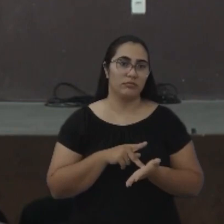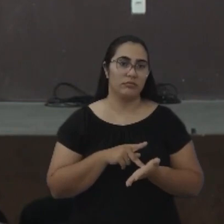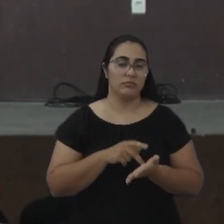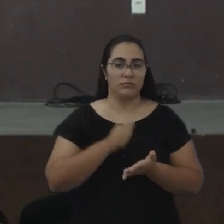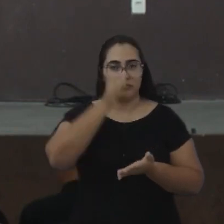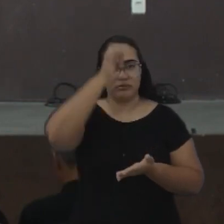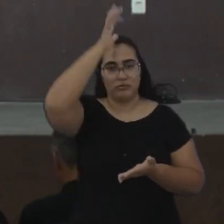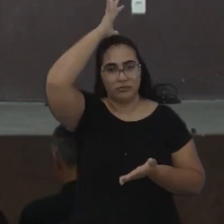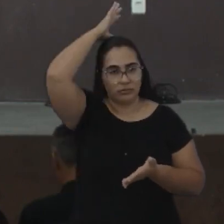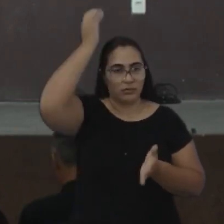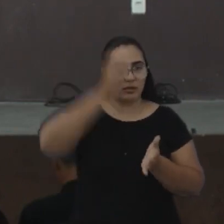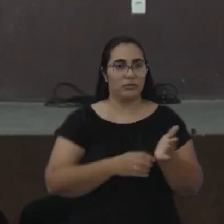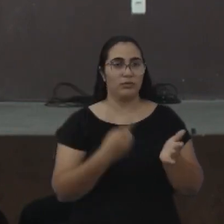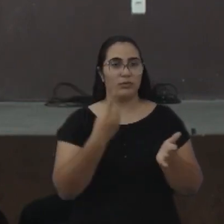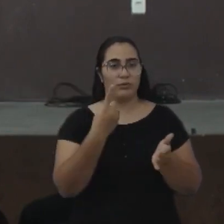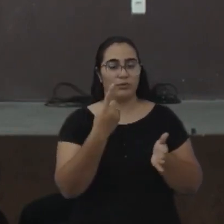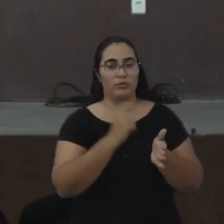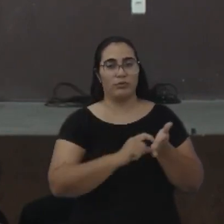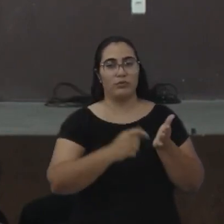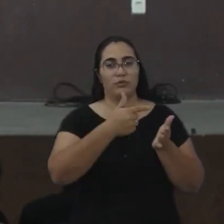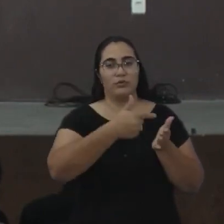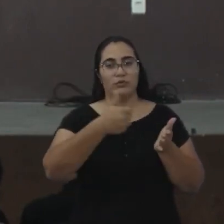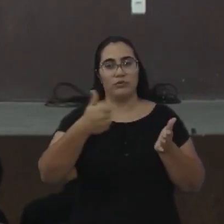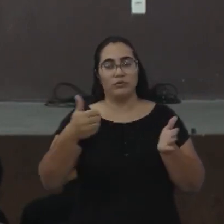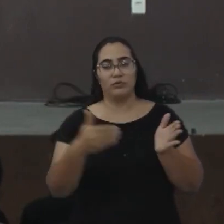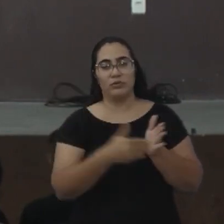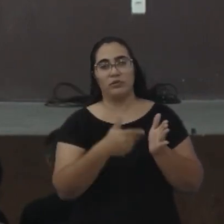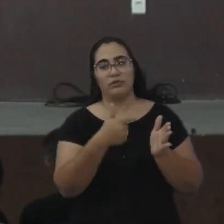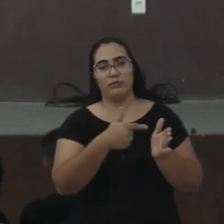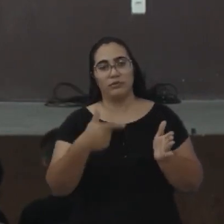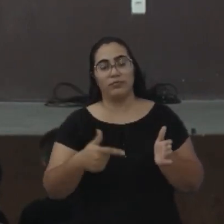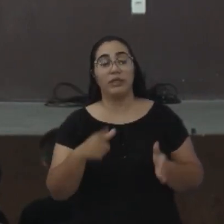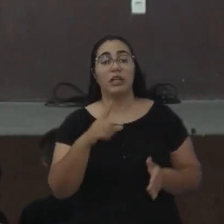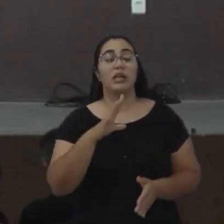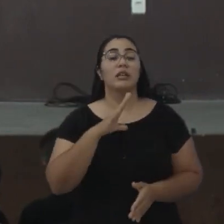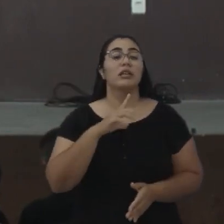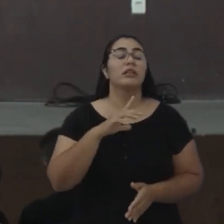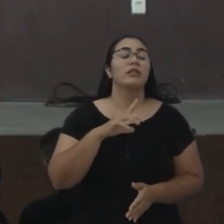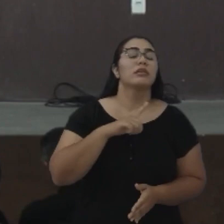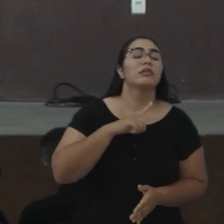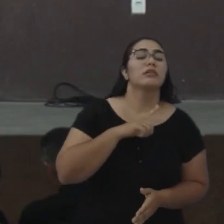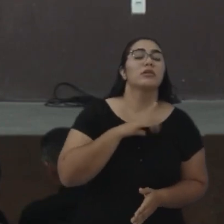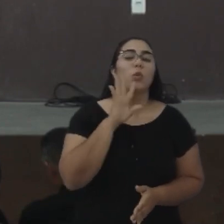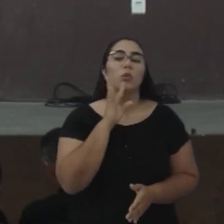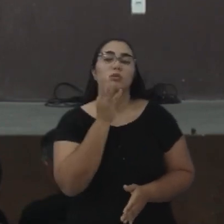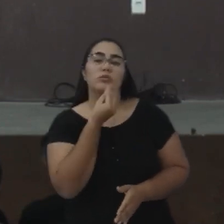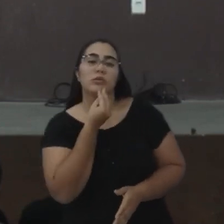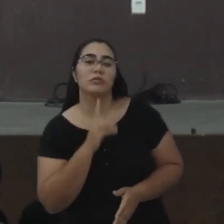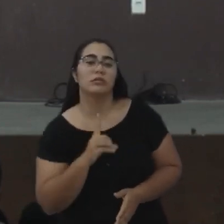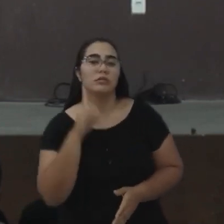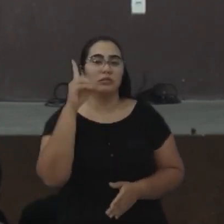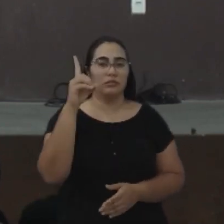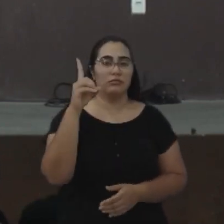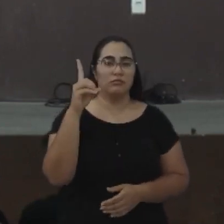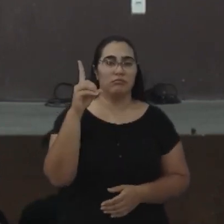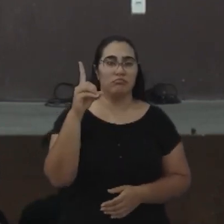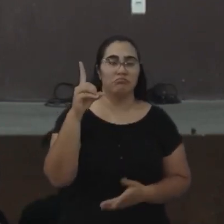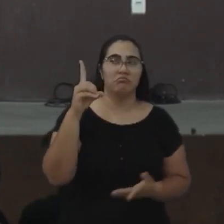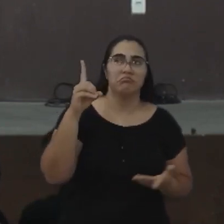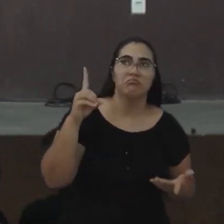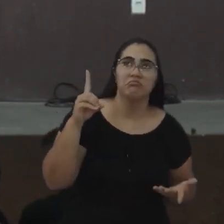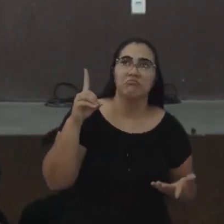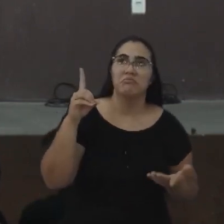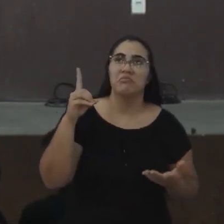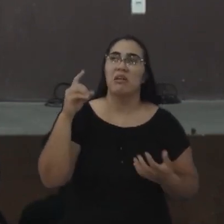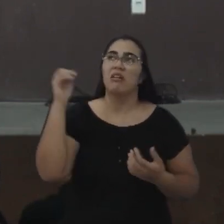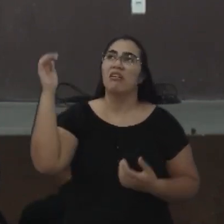Romanos 1, do 21 ao 22 diz, porque tendo conhecimento de Deus não o glorificaram como Deus, nem lhe deram graças. Pelo contrário, se tornaram